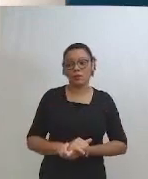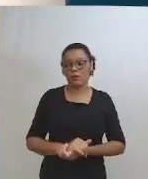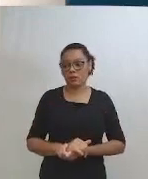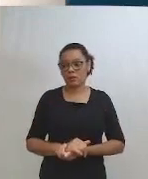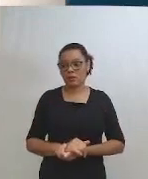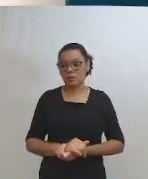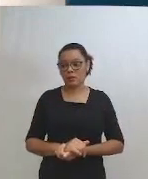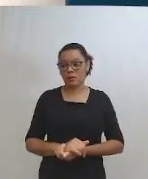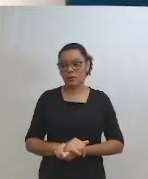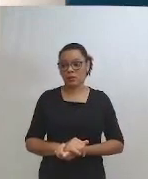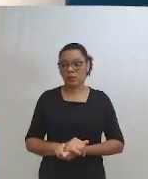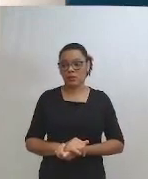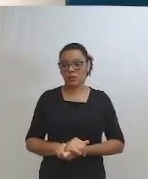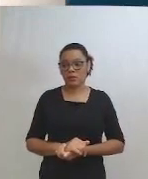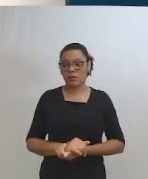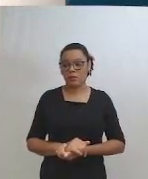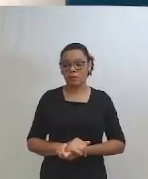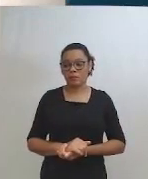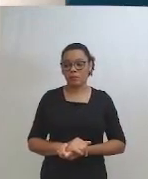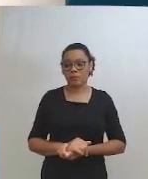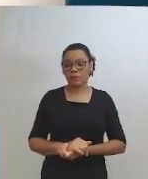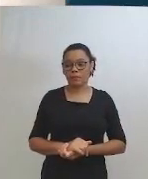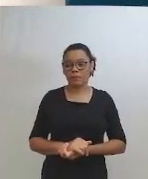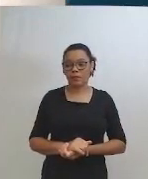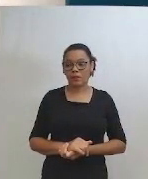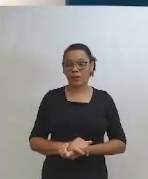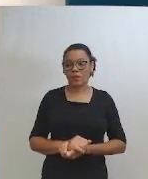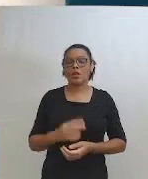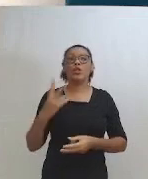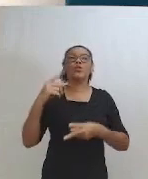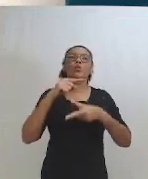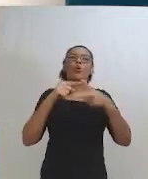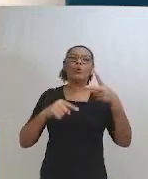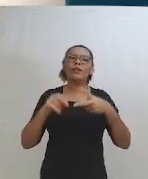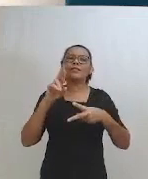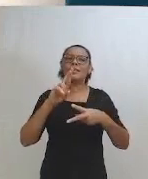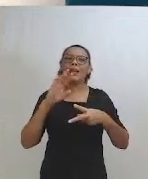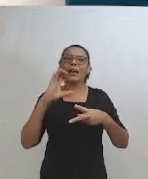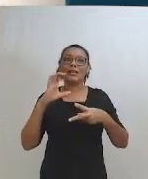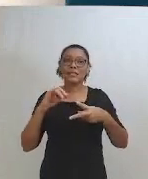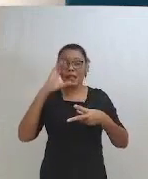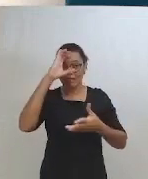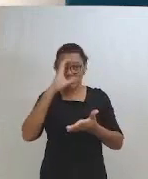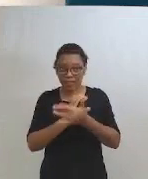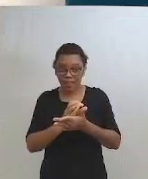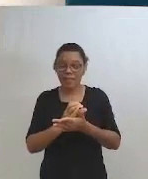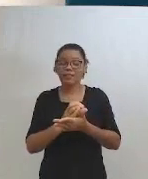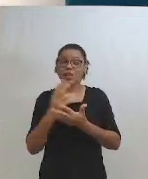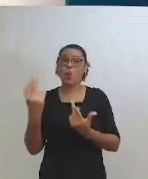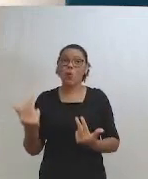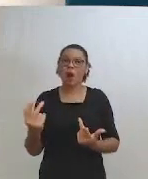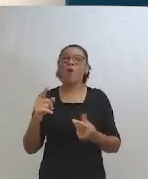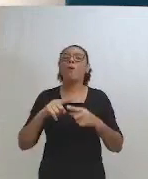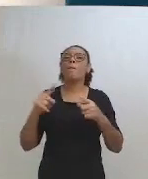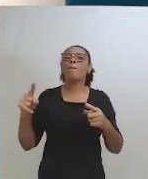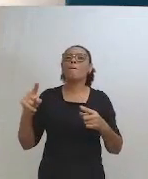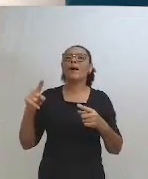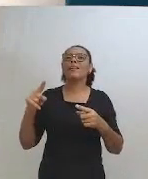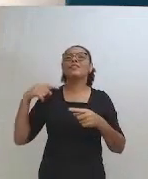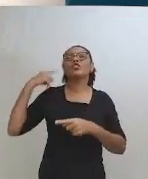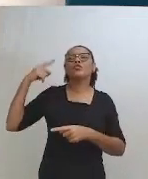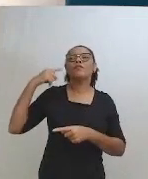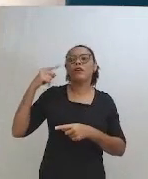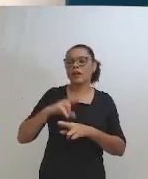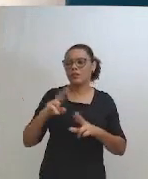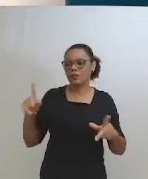aguardarei. São dois RHCs, a tese é a mesma, mas são advogados diferentes, senhor presidente. Ministro, ele estava na sala e saiu. Eu posso